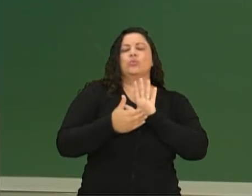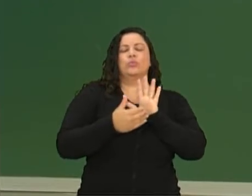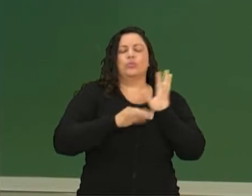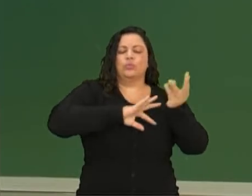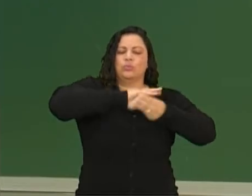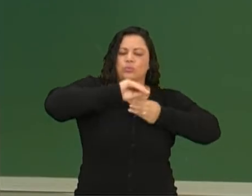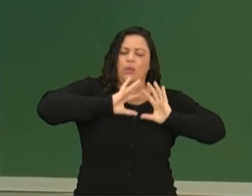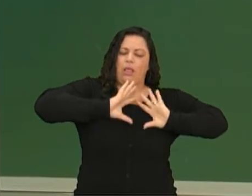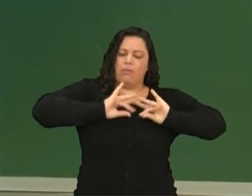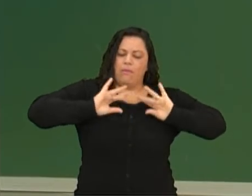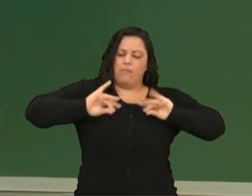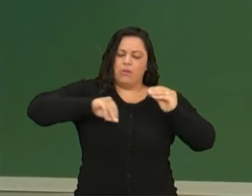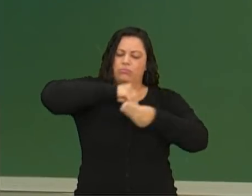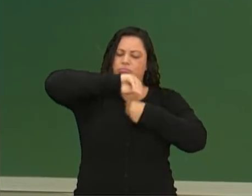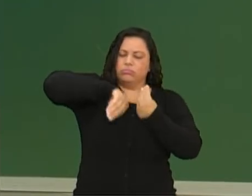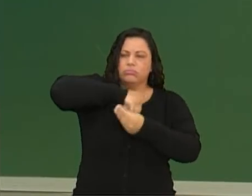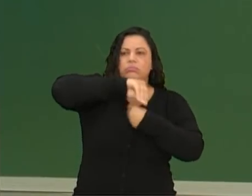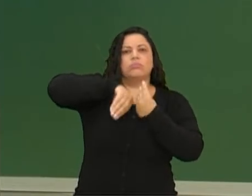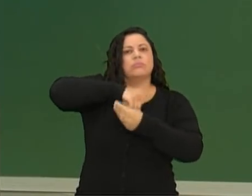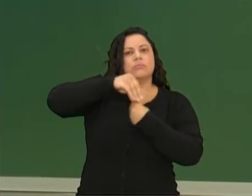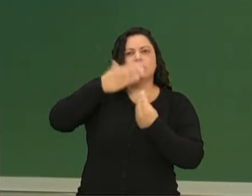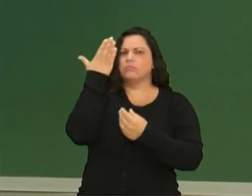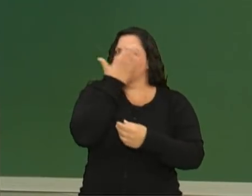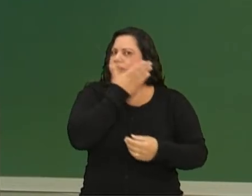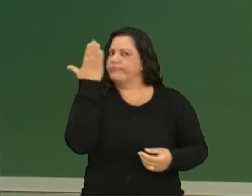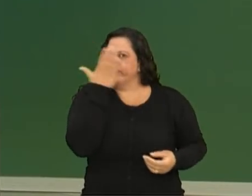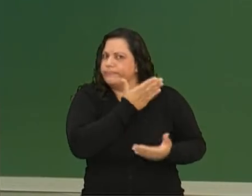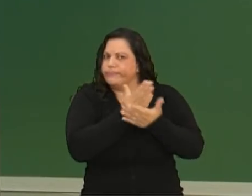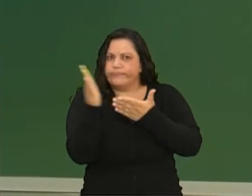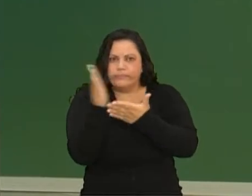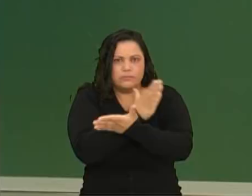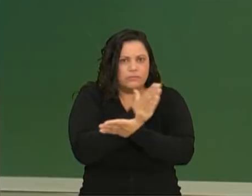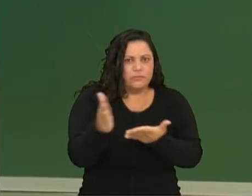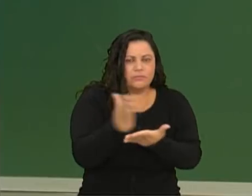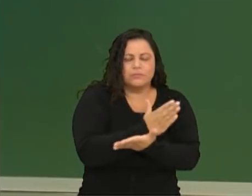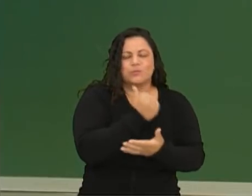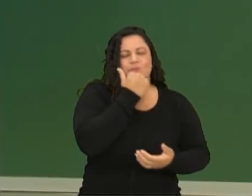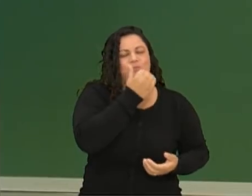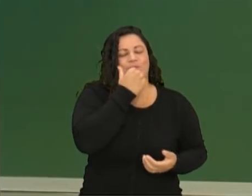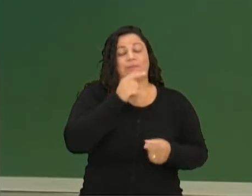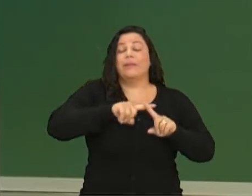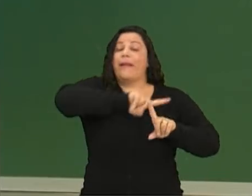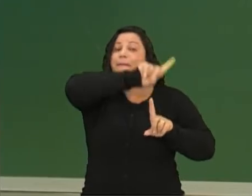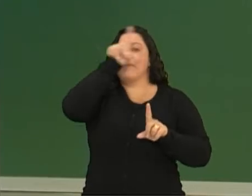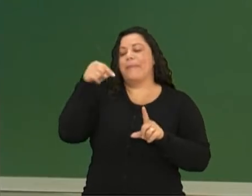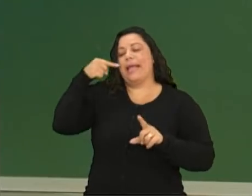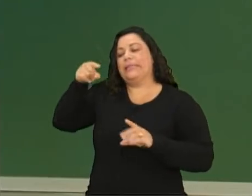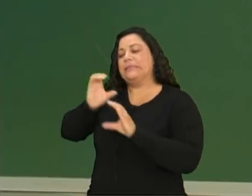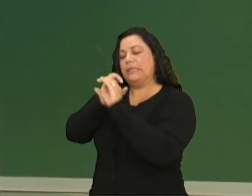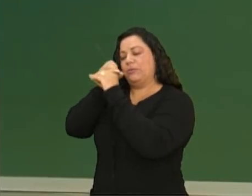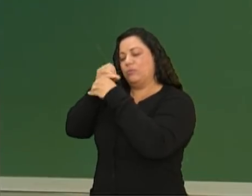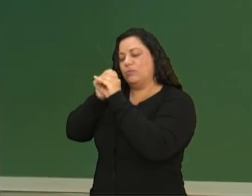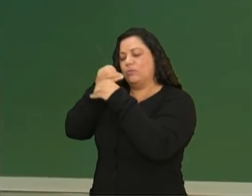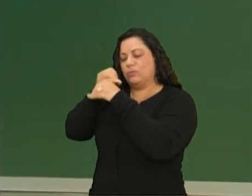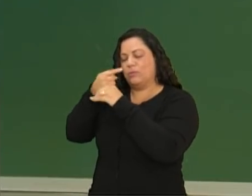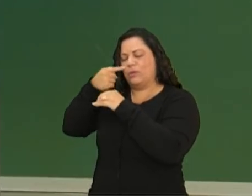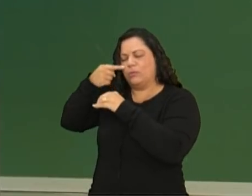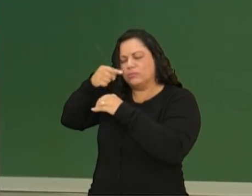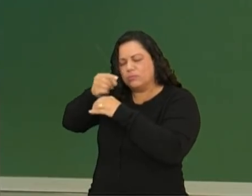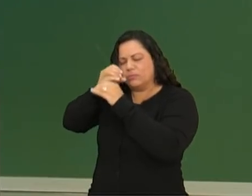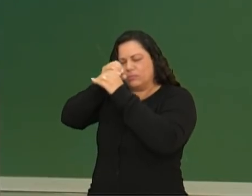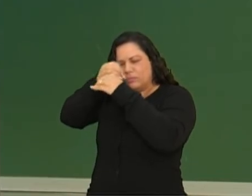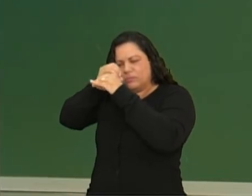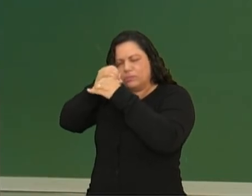dissolvido e você não enxerga. Mas lá no laboratório de análises de sangue, eles colocam aquele